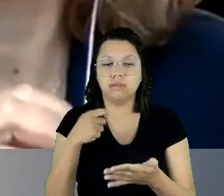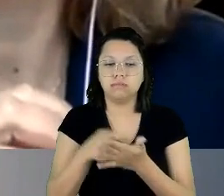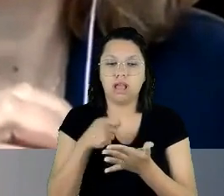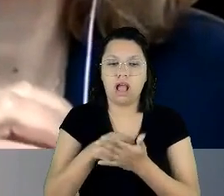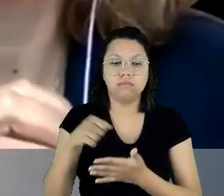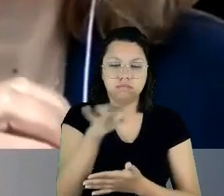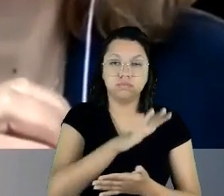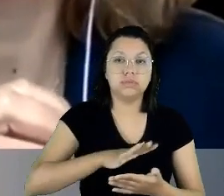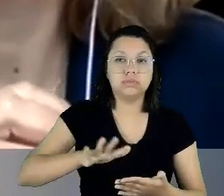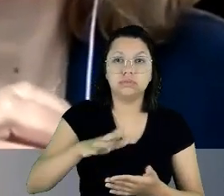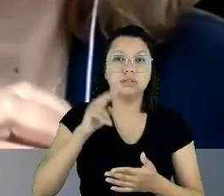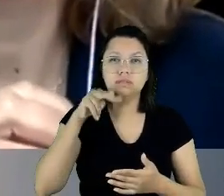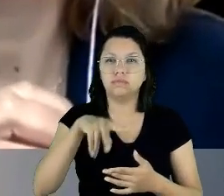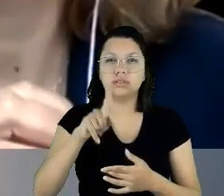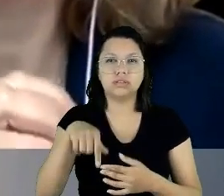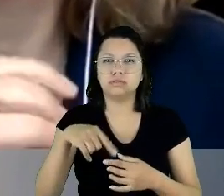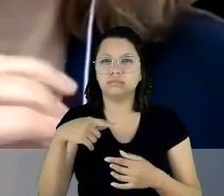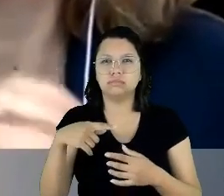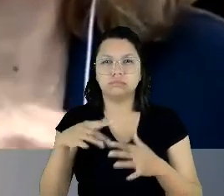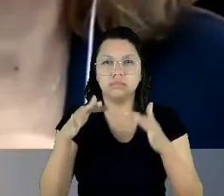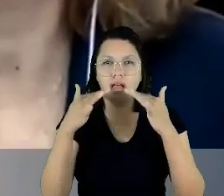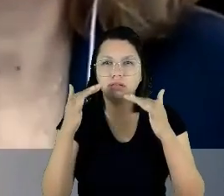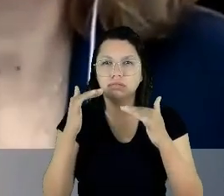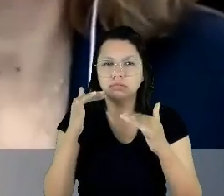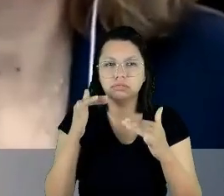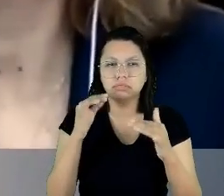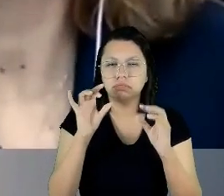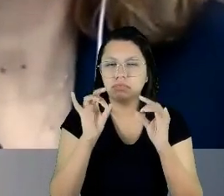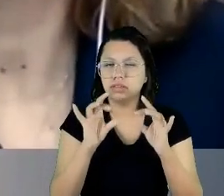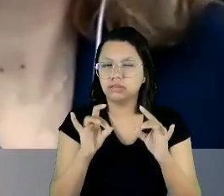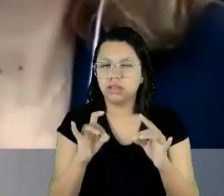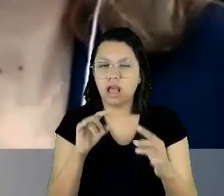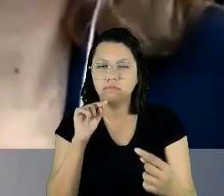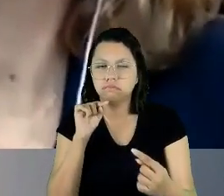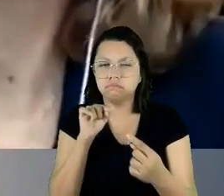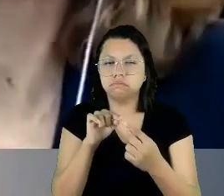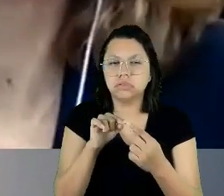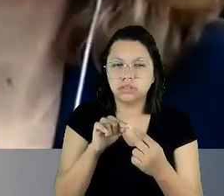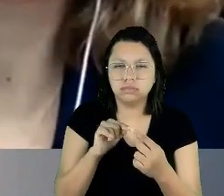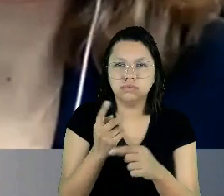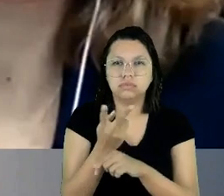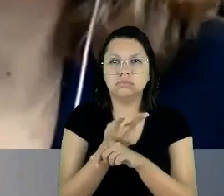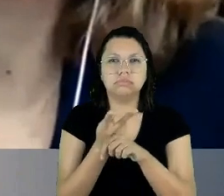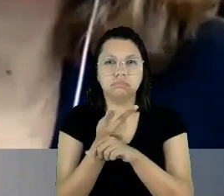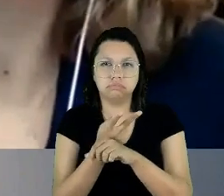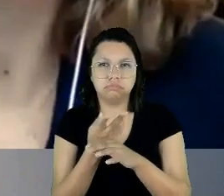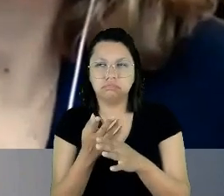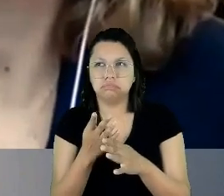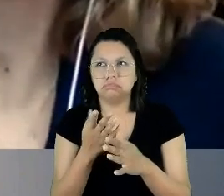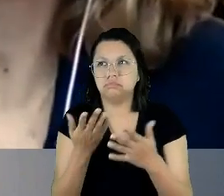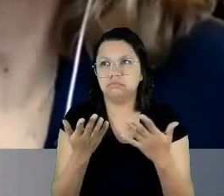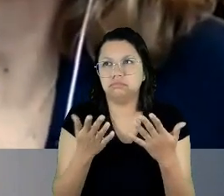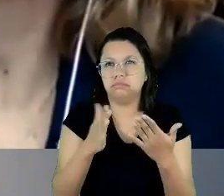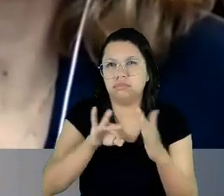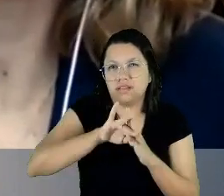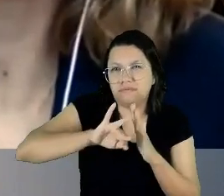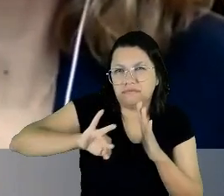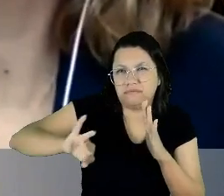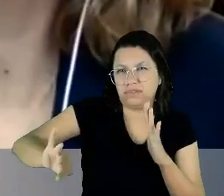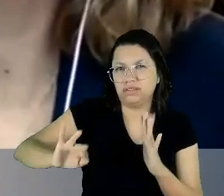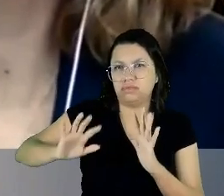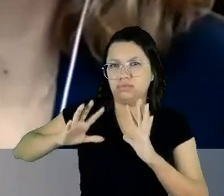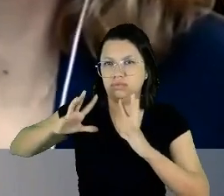universal e se vê que são interesses muito específicos que buscam ser atendidos e que afastam